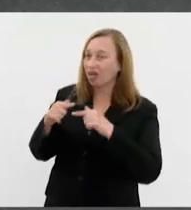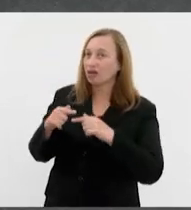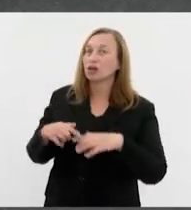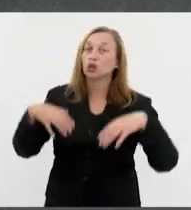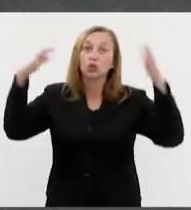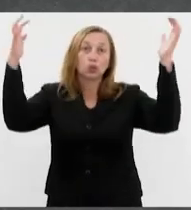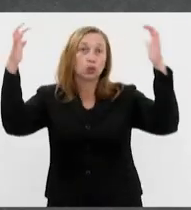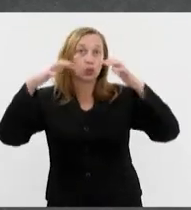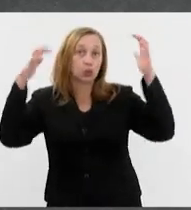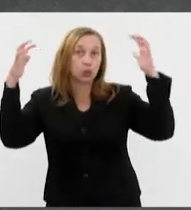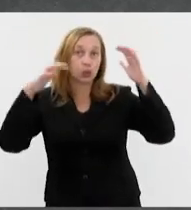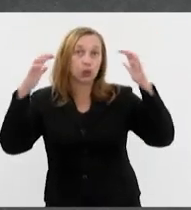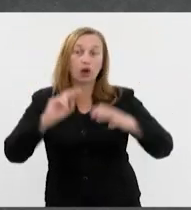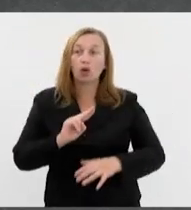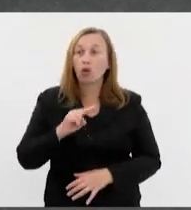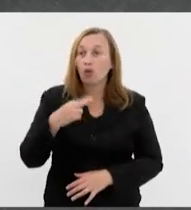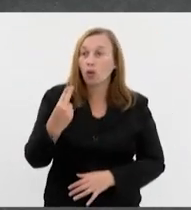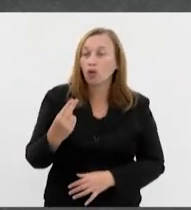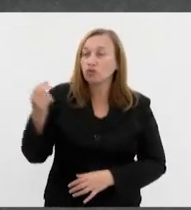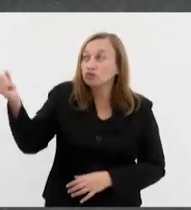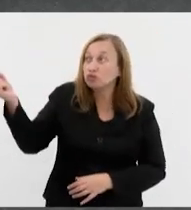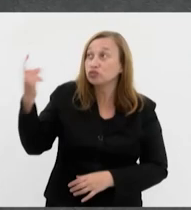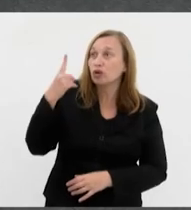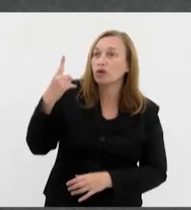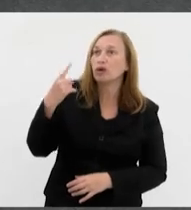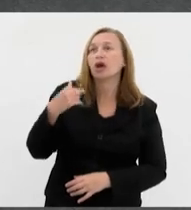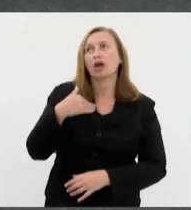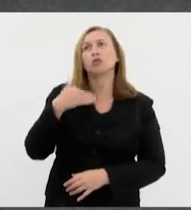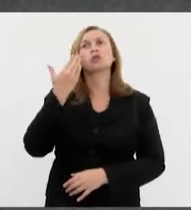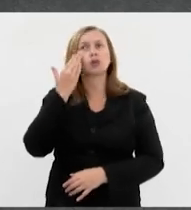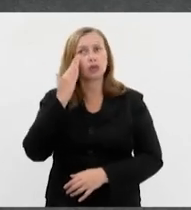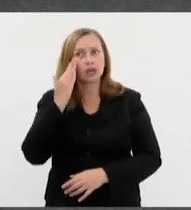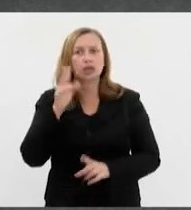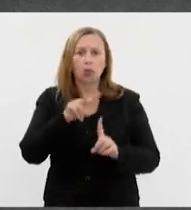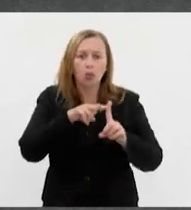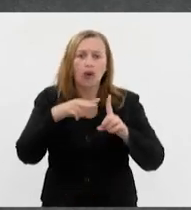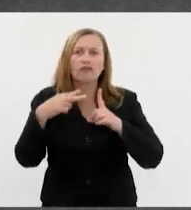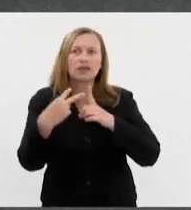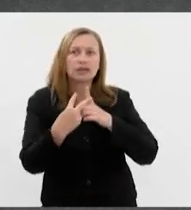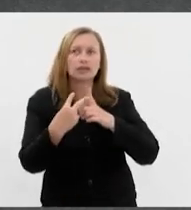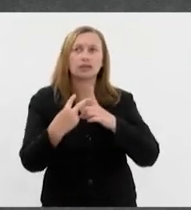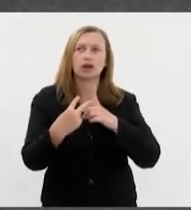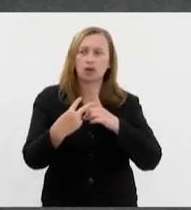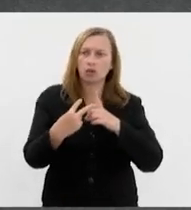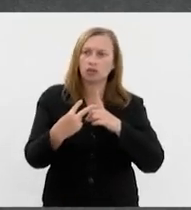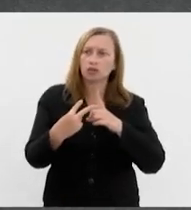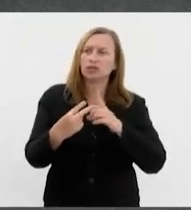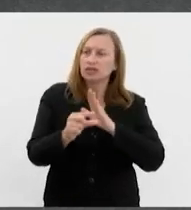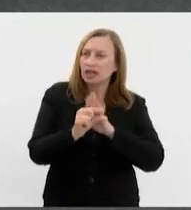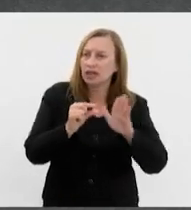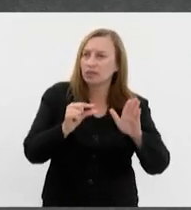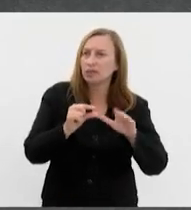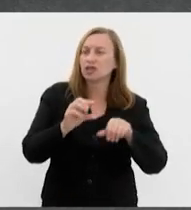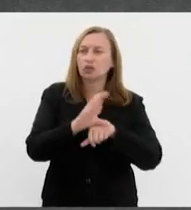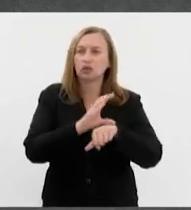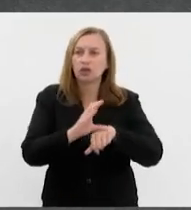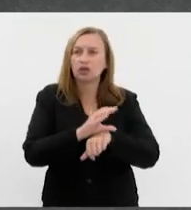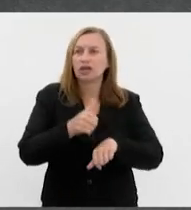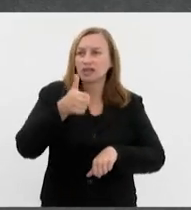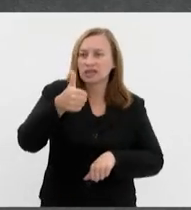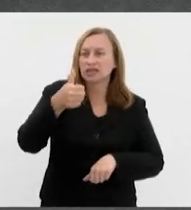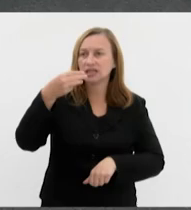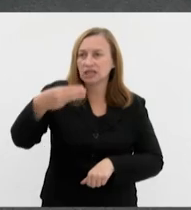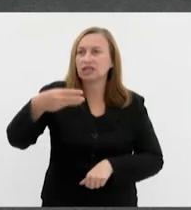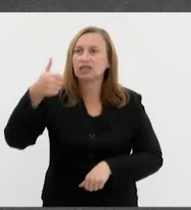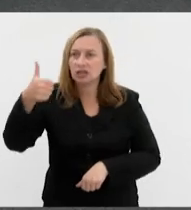faça sol, eu entendo que uma visão sistêmica da Emenda Constitucional